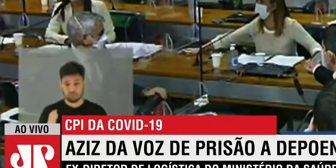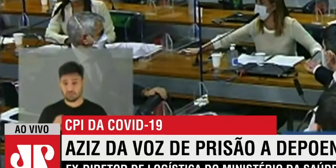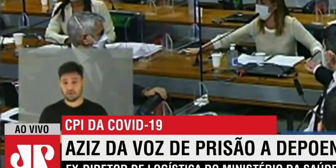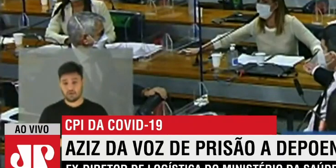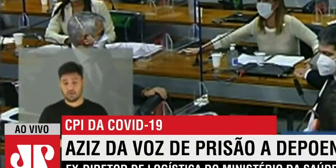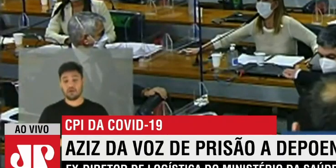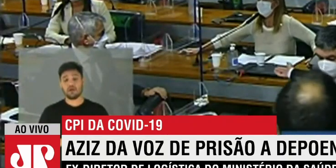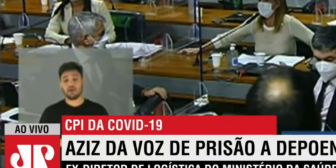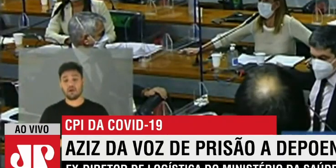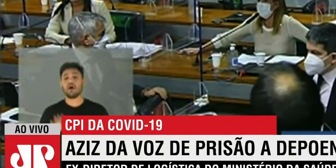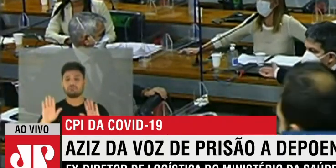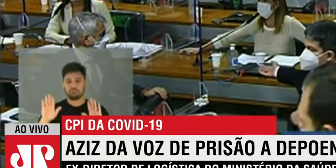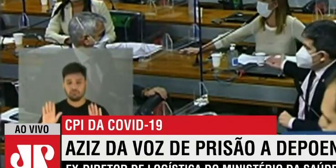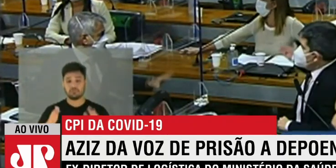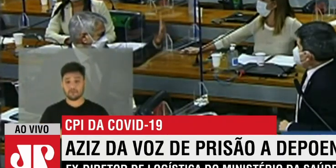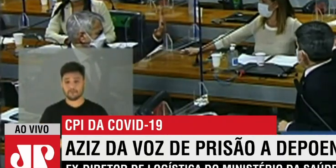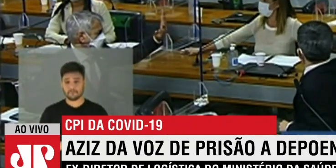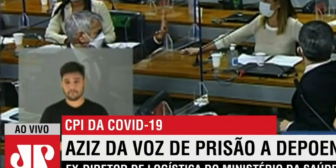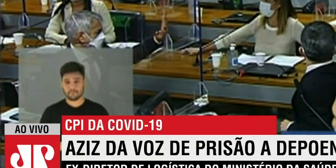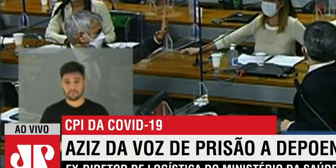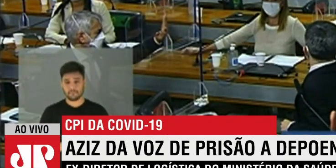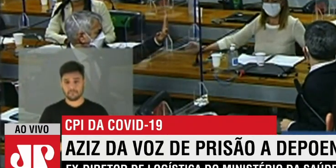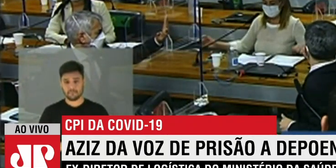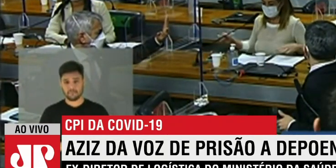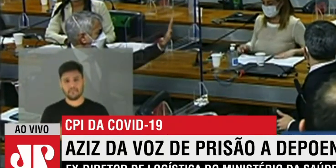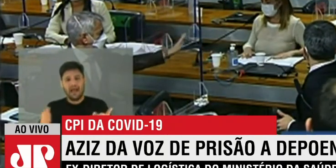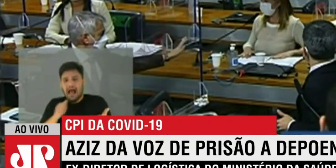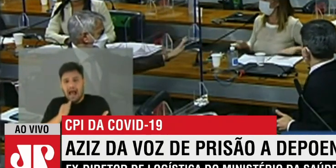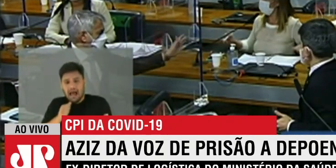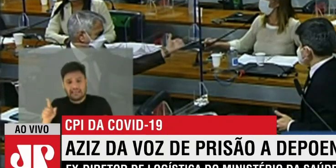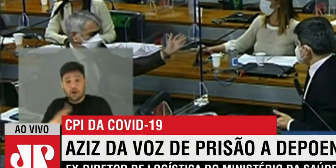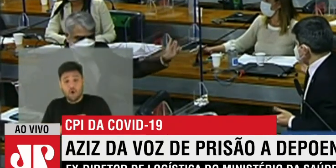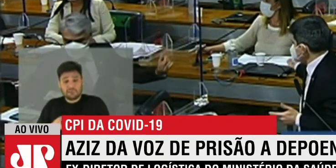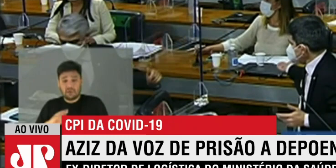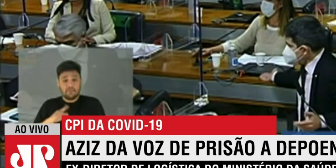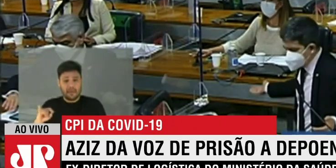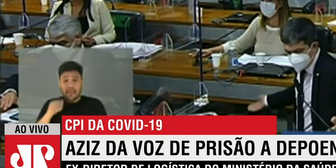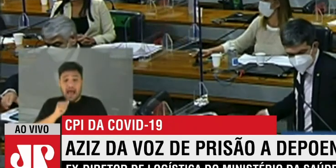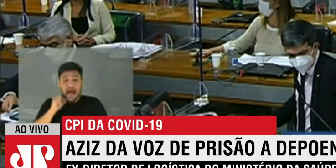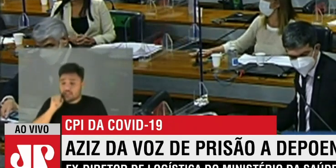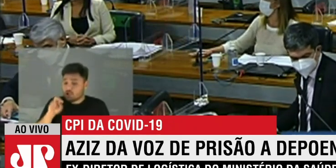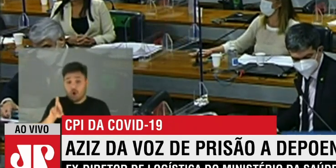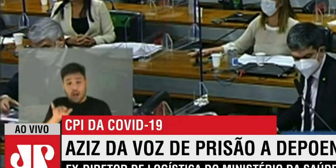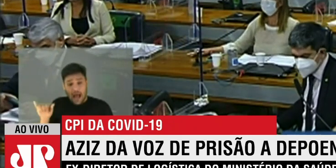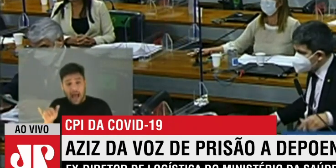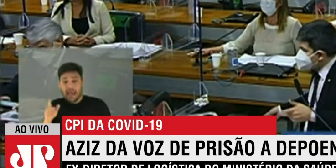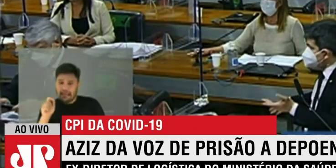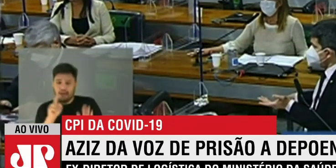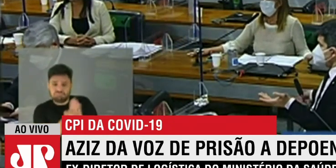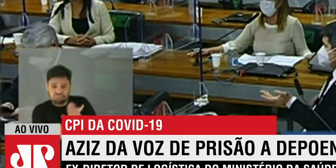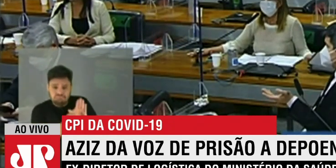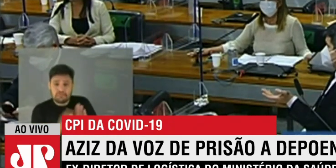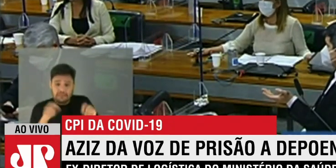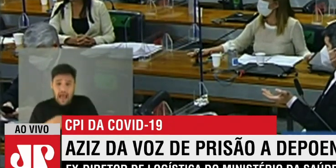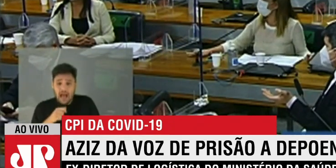presidente repensa... Senador Márcio Rogério, nós ainda estamos na comissão. A senadora Soraya pode extrair as informações do senhor. De